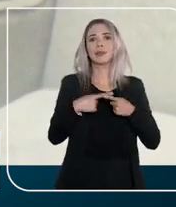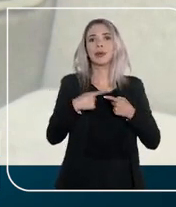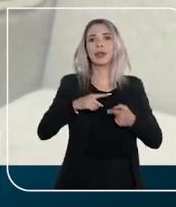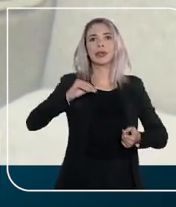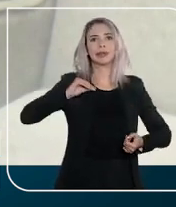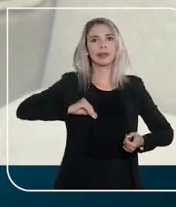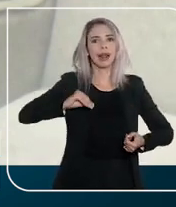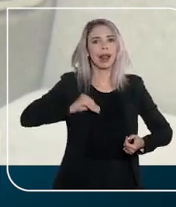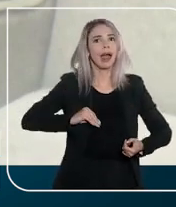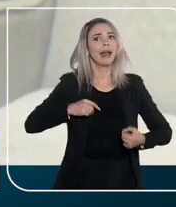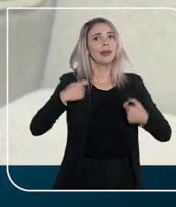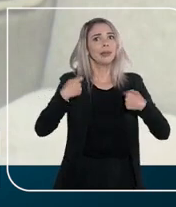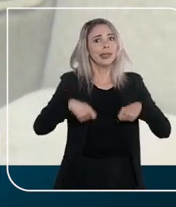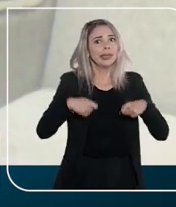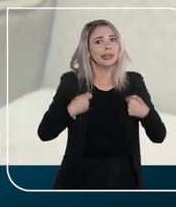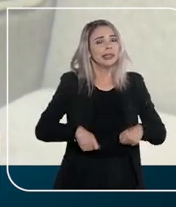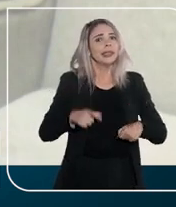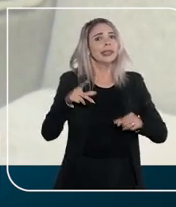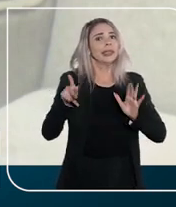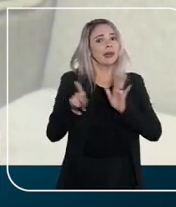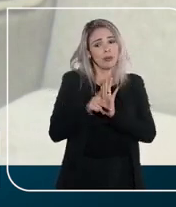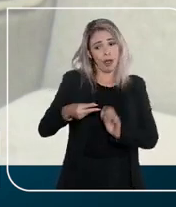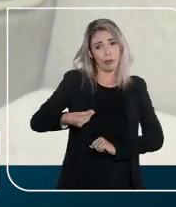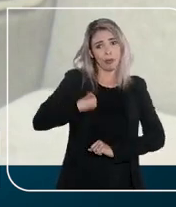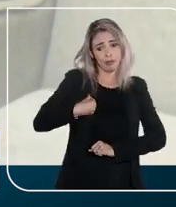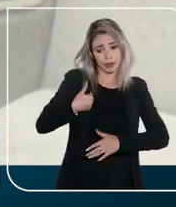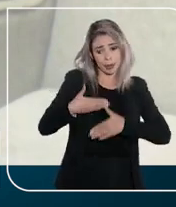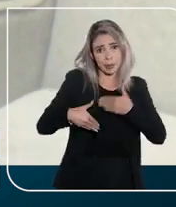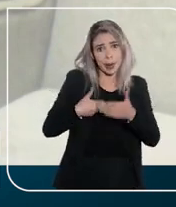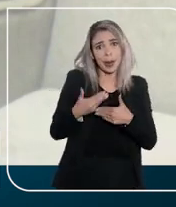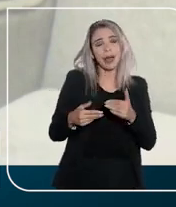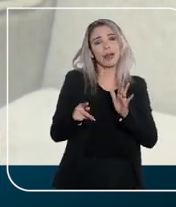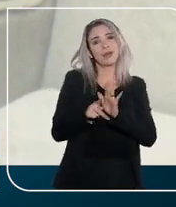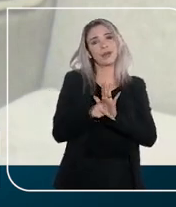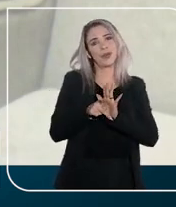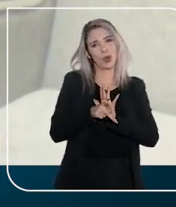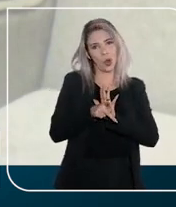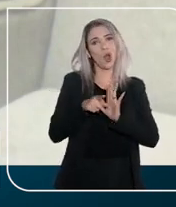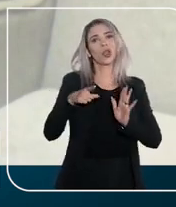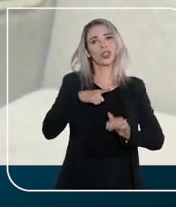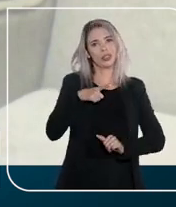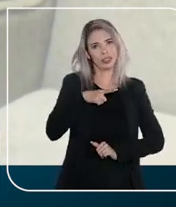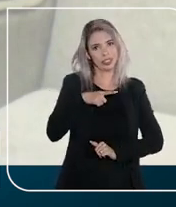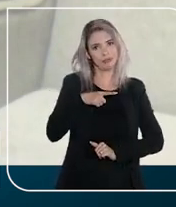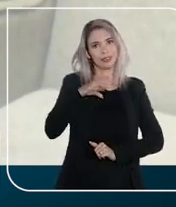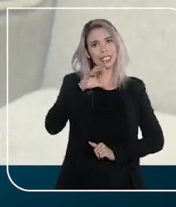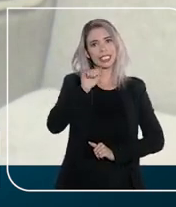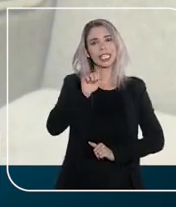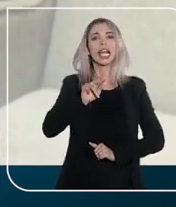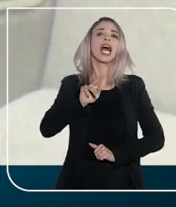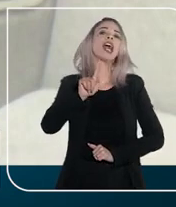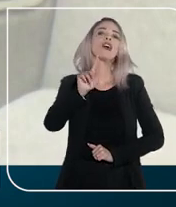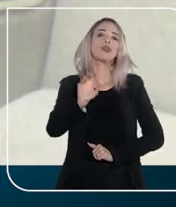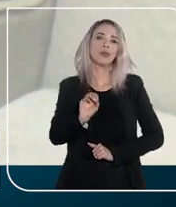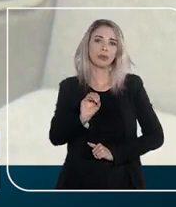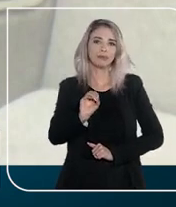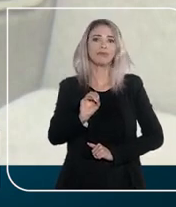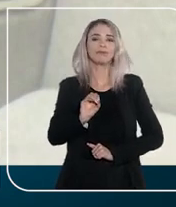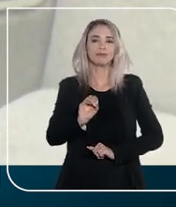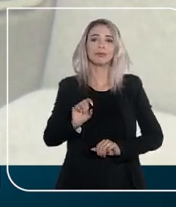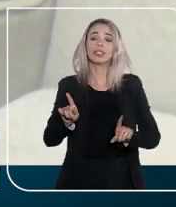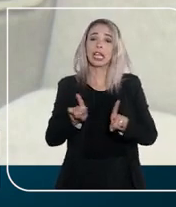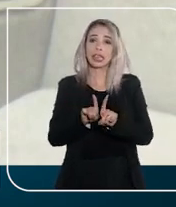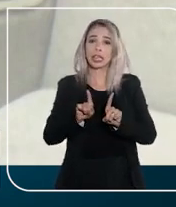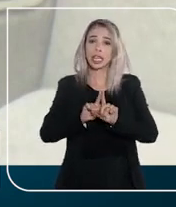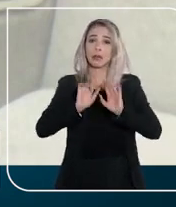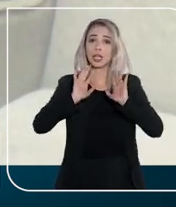né, a sua subsistência depende daqueles recursos financeiros que são pagos pelo exercício do cargo. E também já há uma decisão